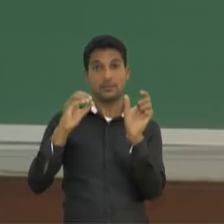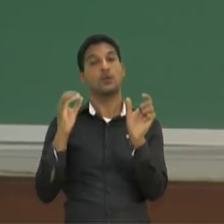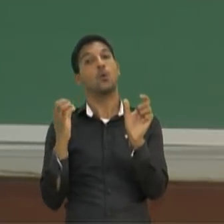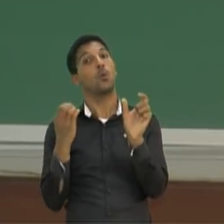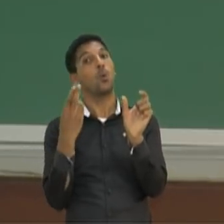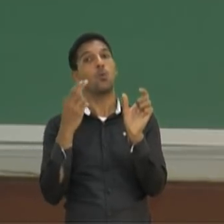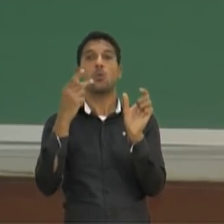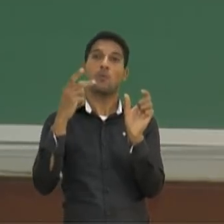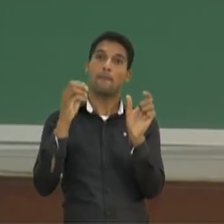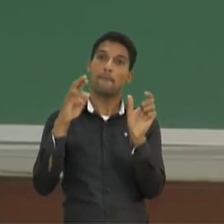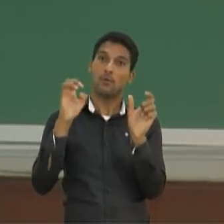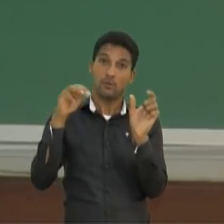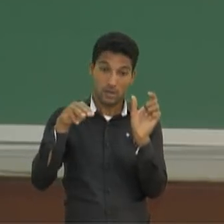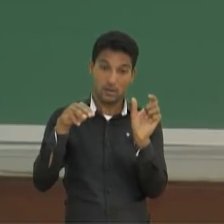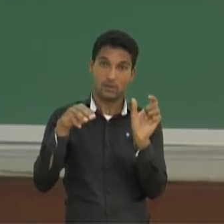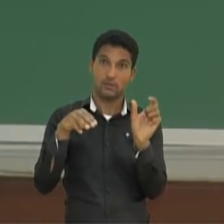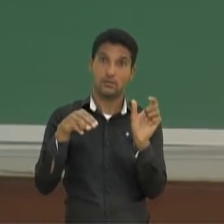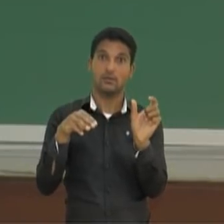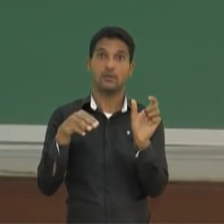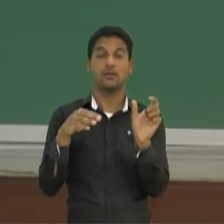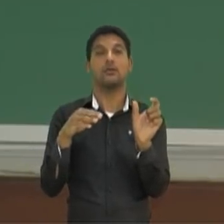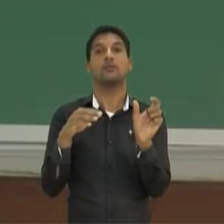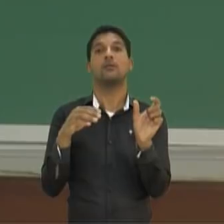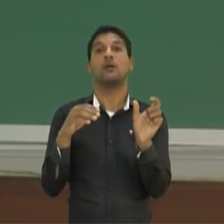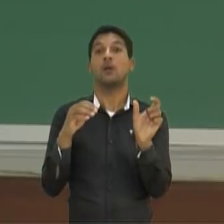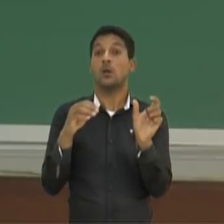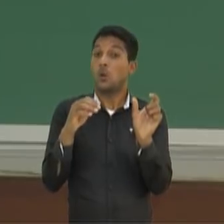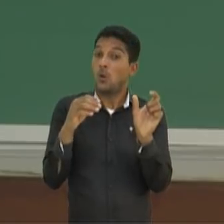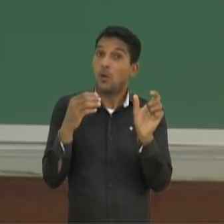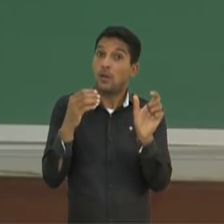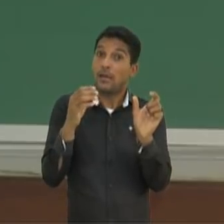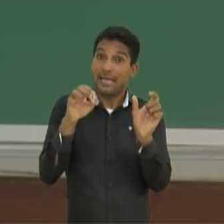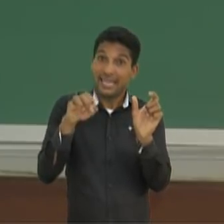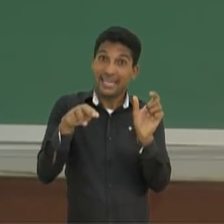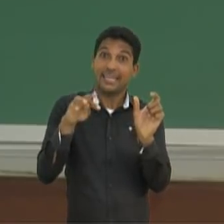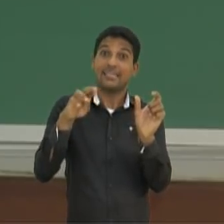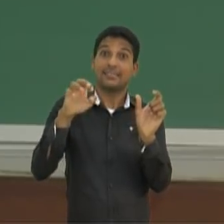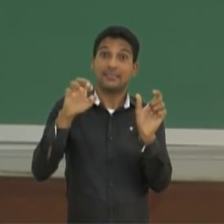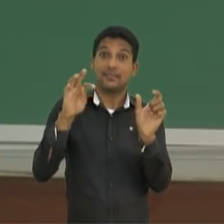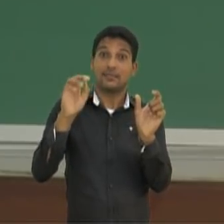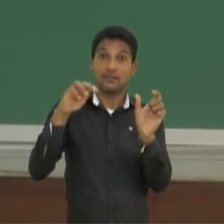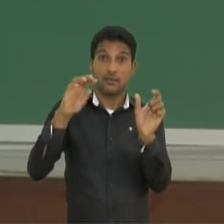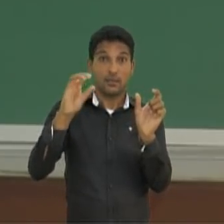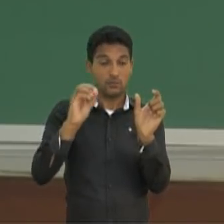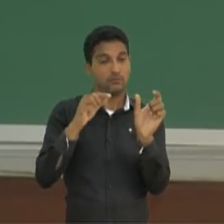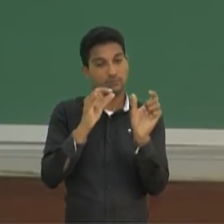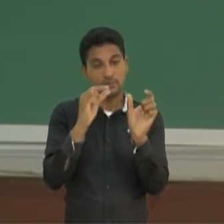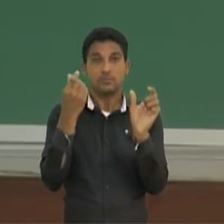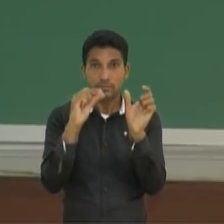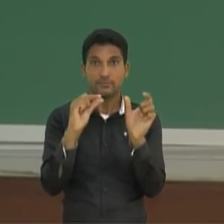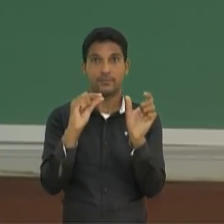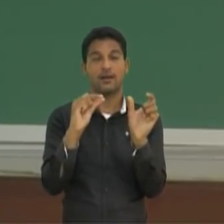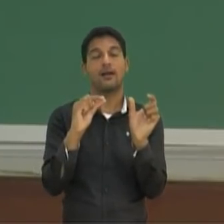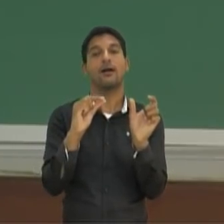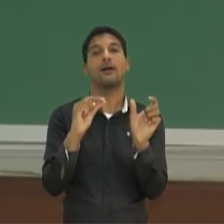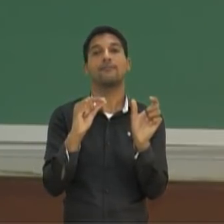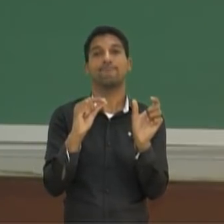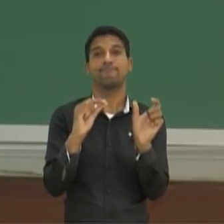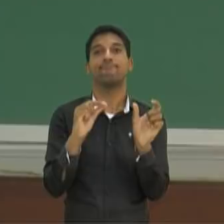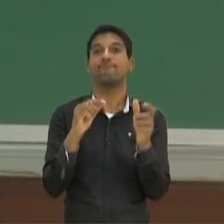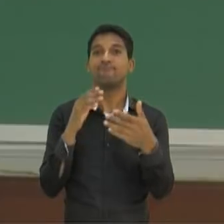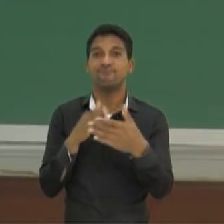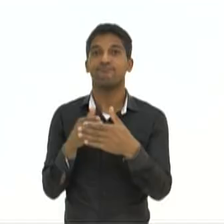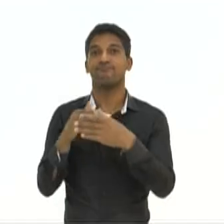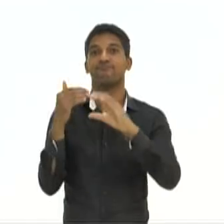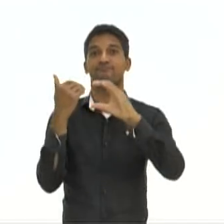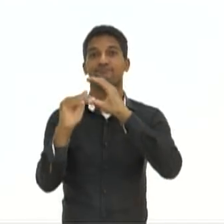não conseguiu. Percebam que mantém o mesmo sentido, por isso que são consideradas sinônimas, essas conjunções. As conjunções